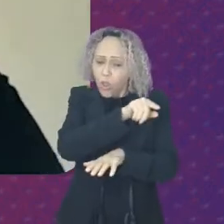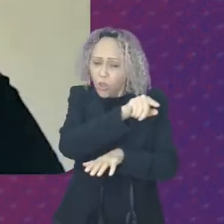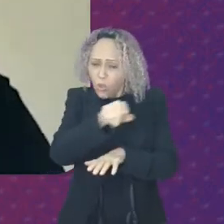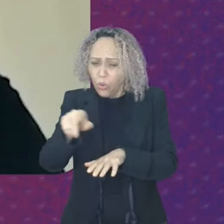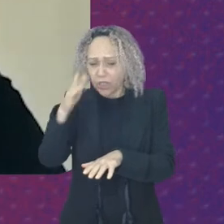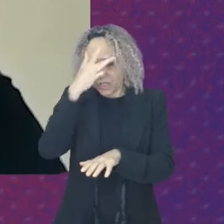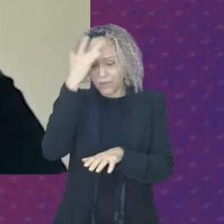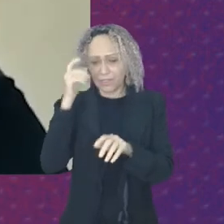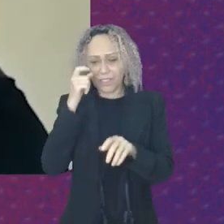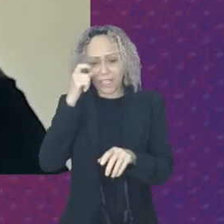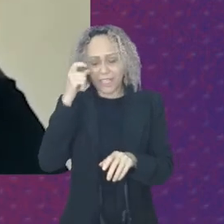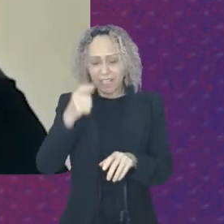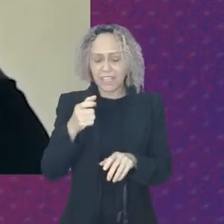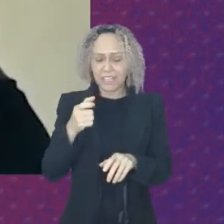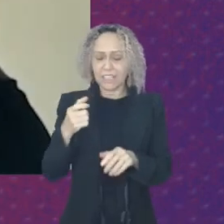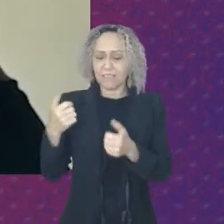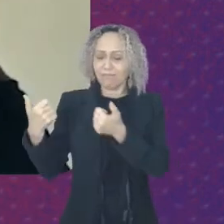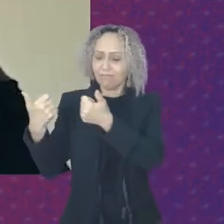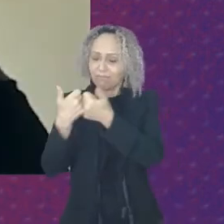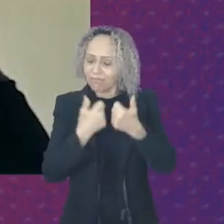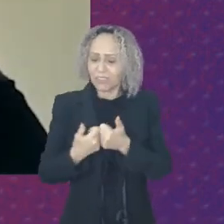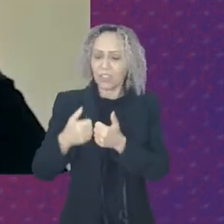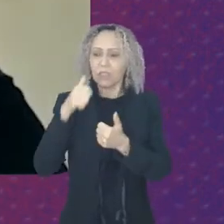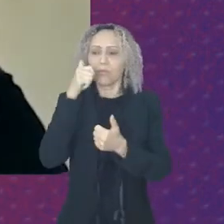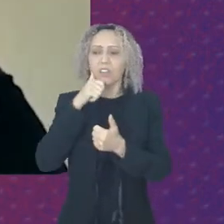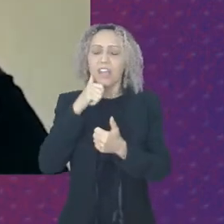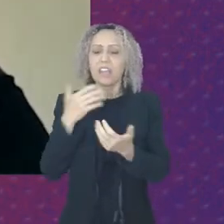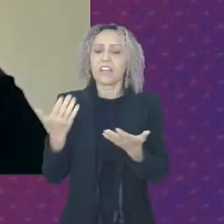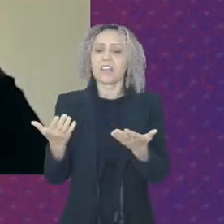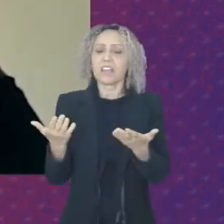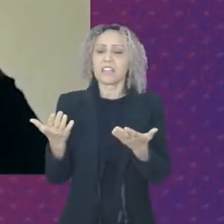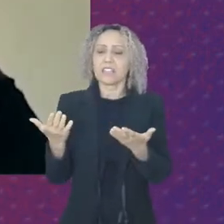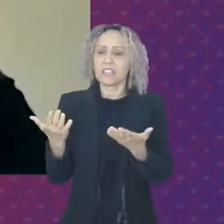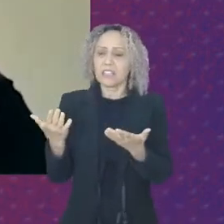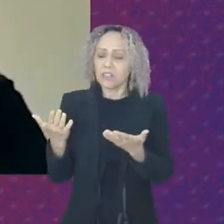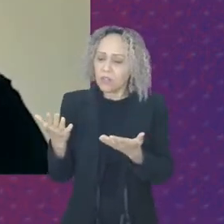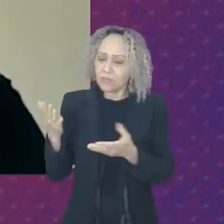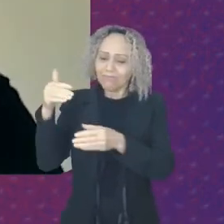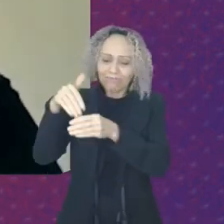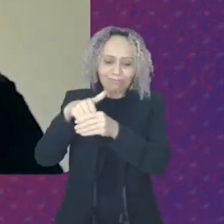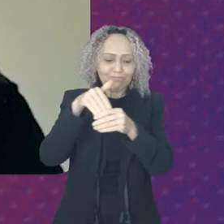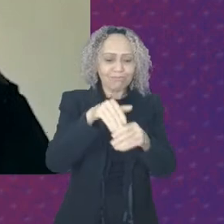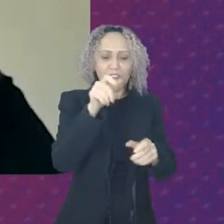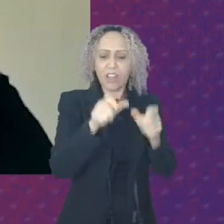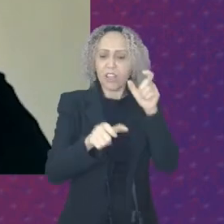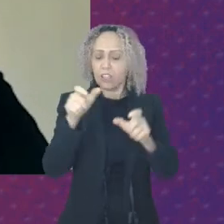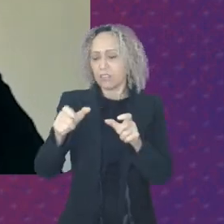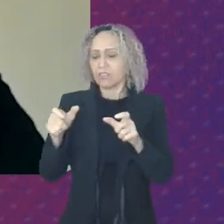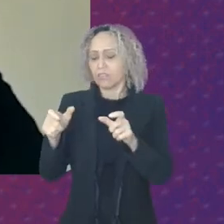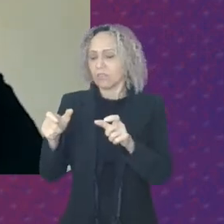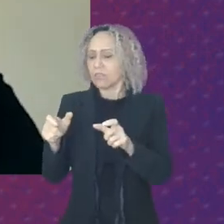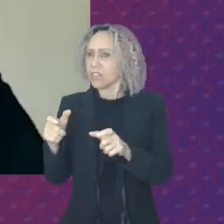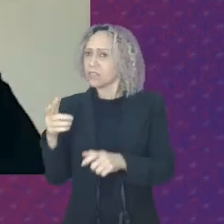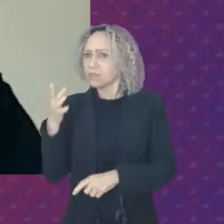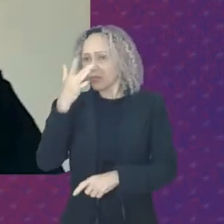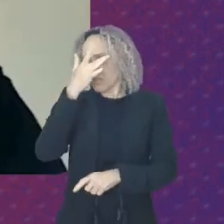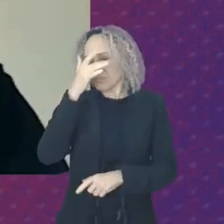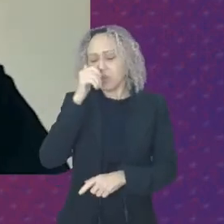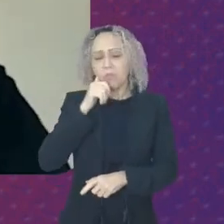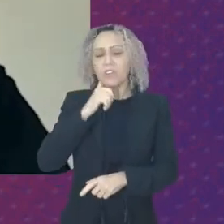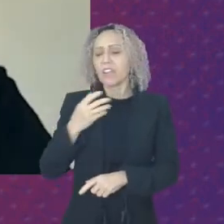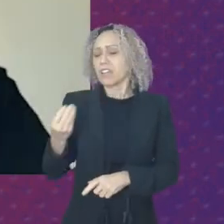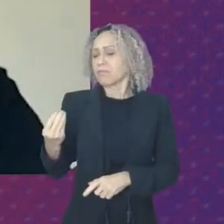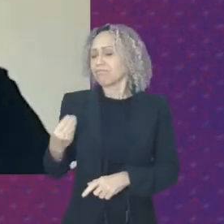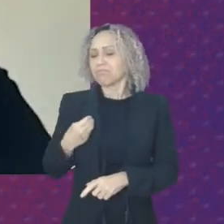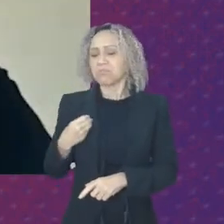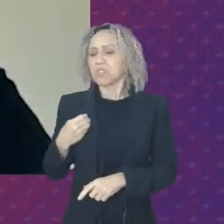aproximação com as mulheres, com essas eleitoras, com essas companheiras que estão aí nas suas cidades, nos seus estados.